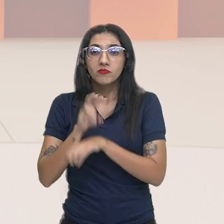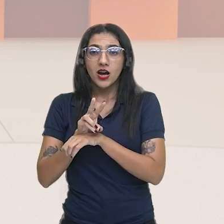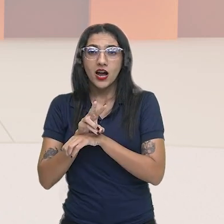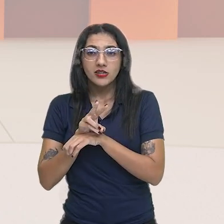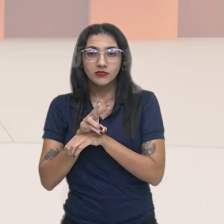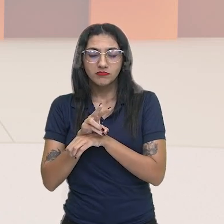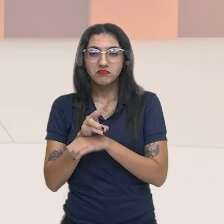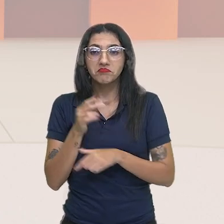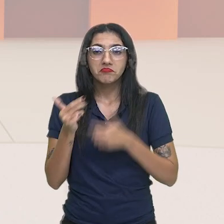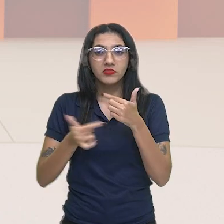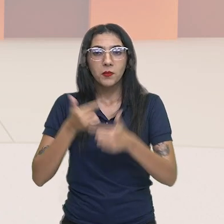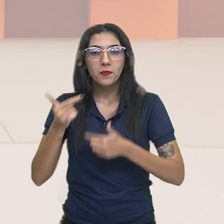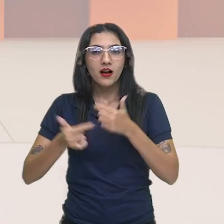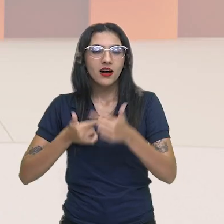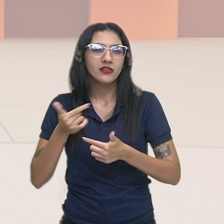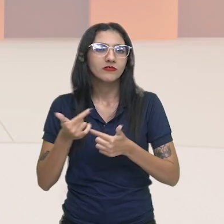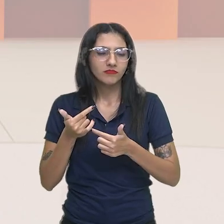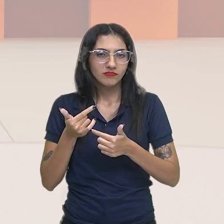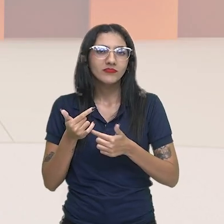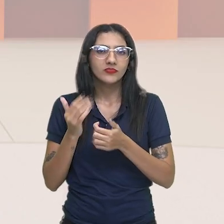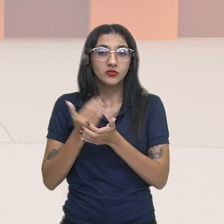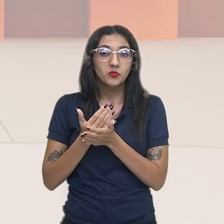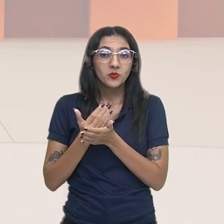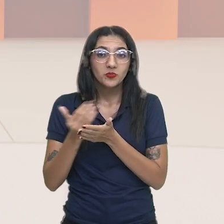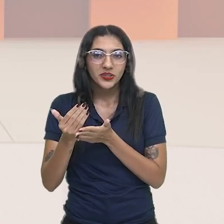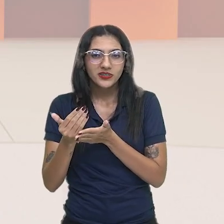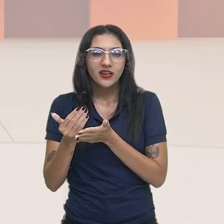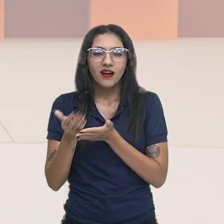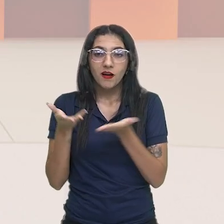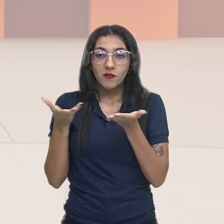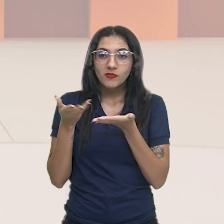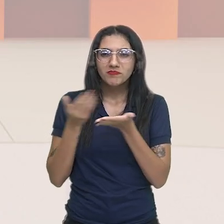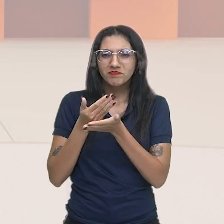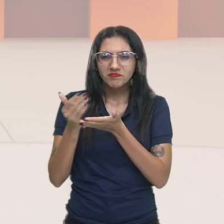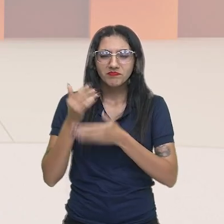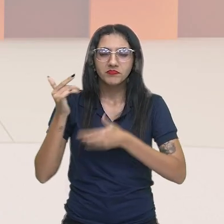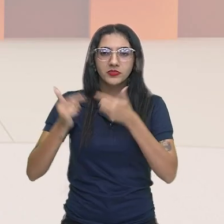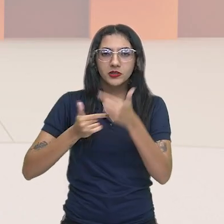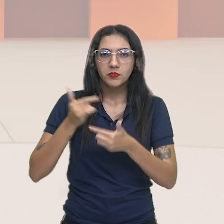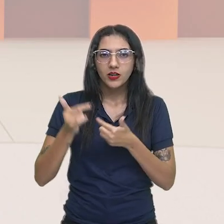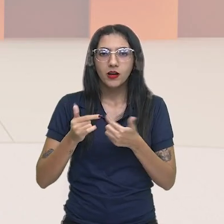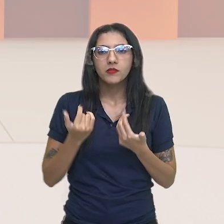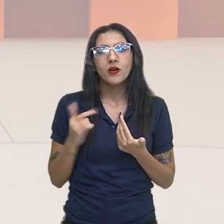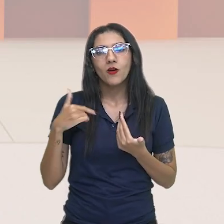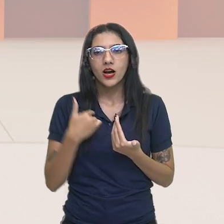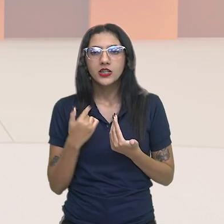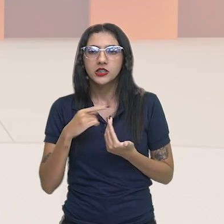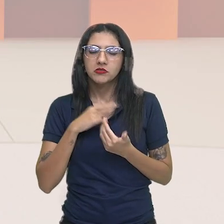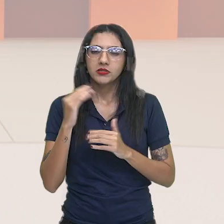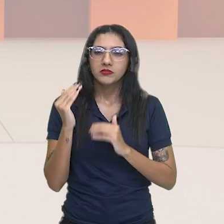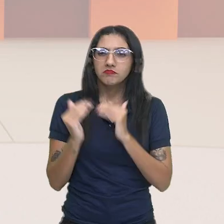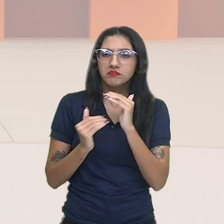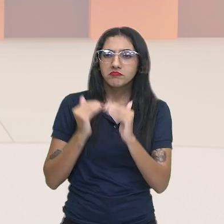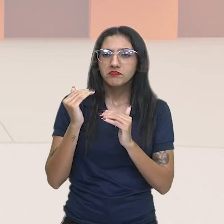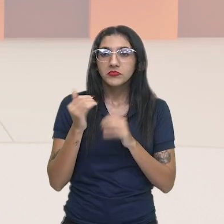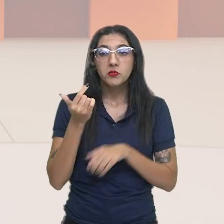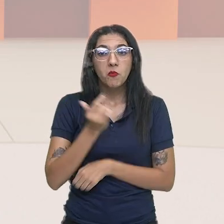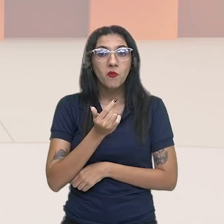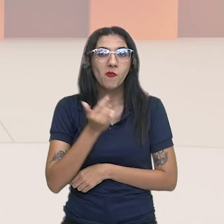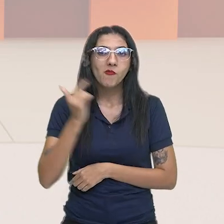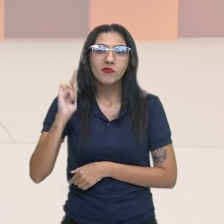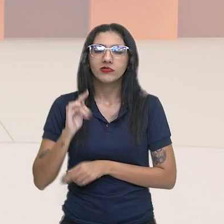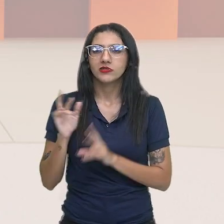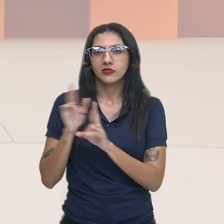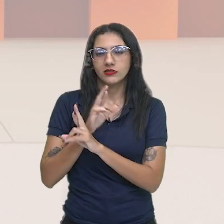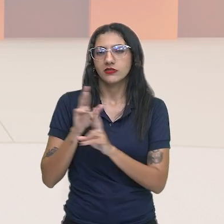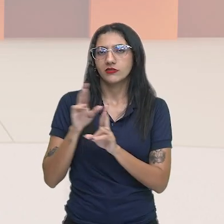na sociedade para, de forma efetiva, trabalhar. Então, vamos construir aí outros laços, né,